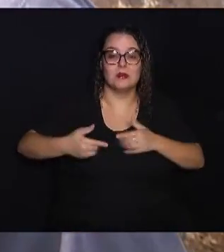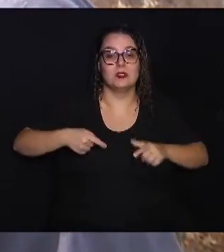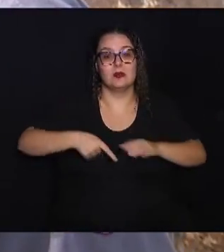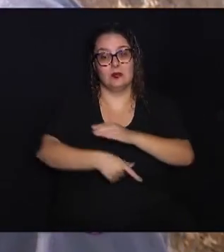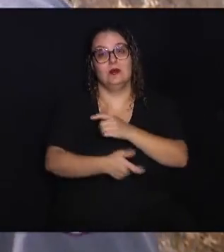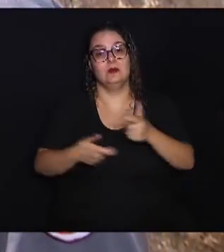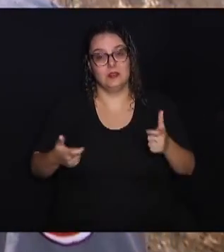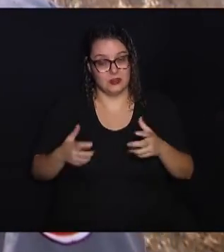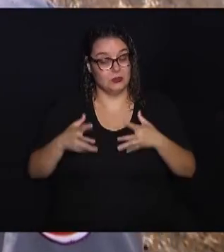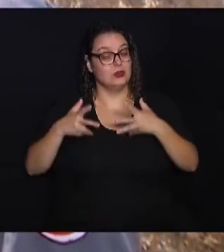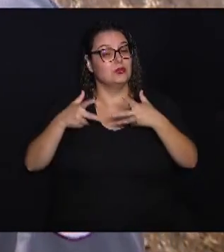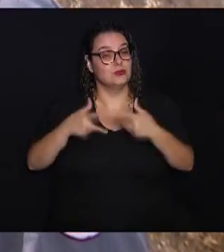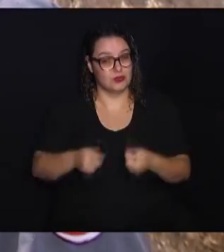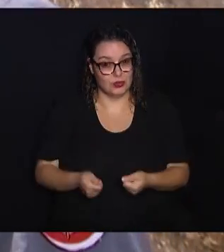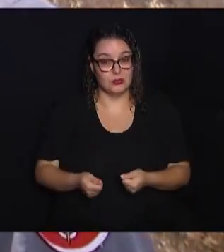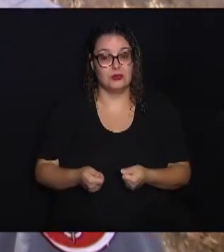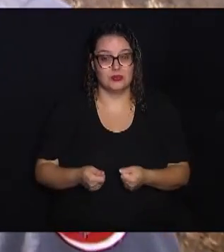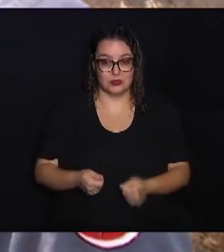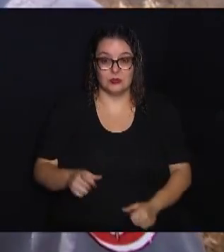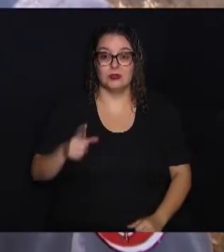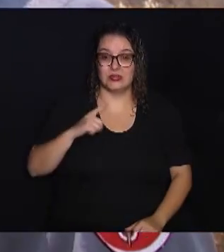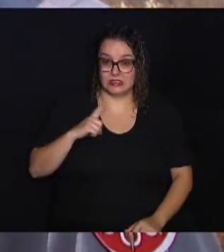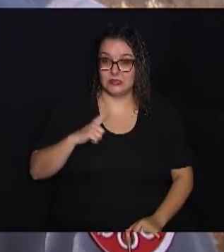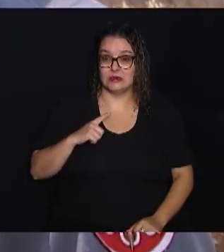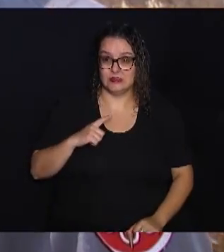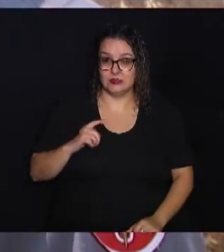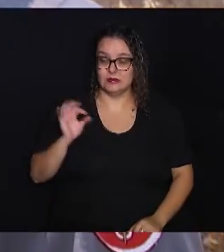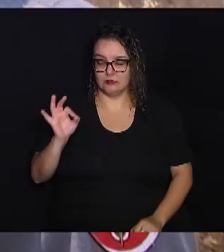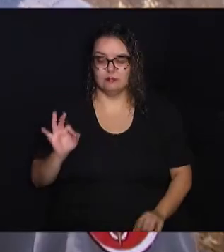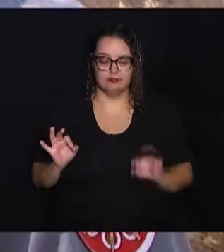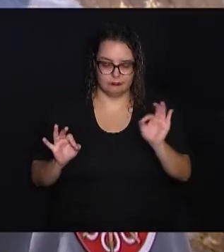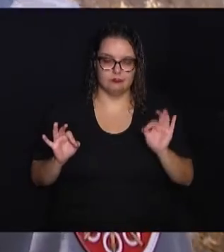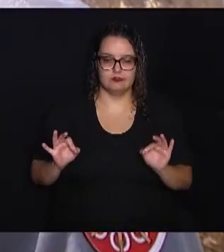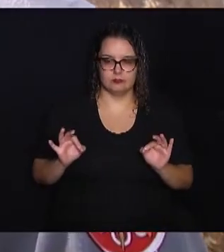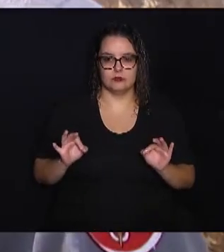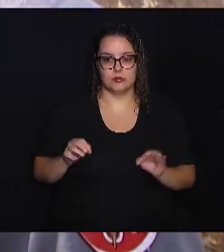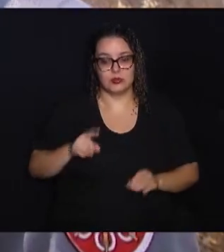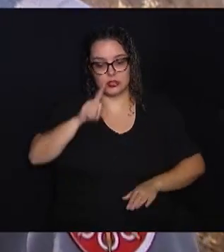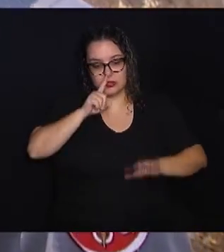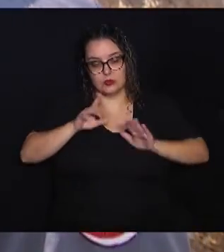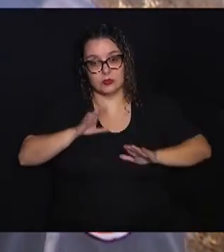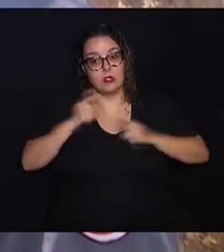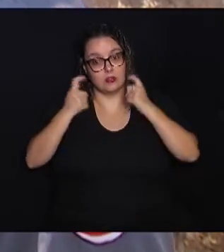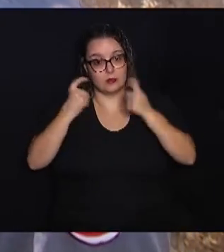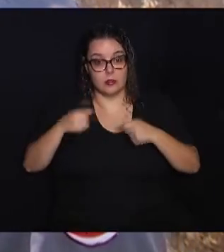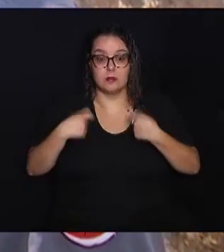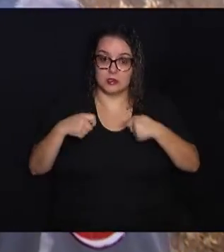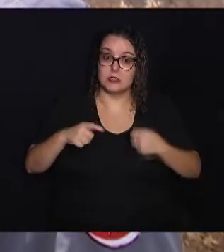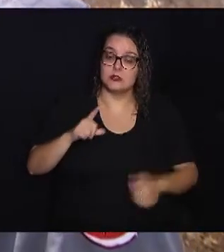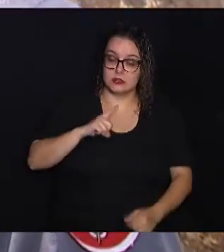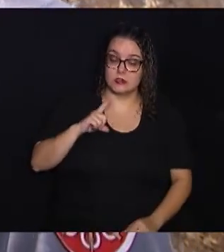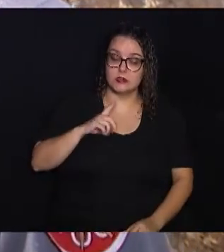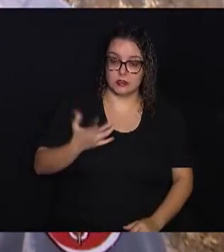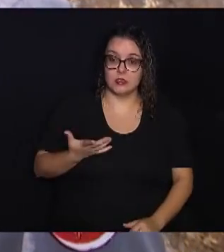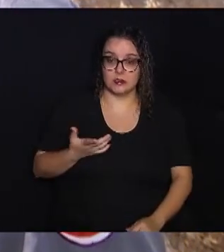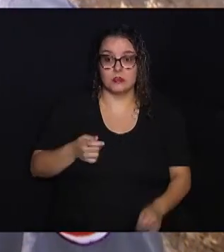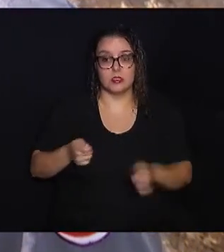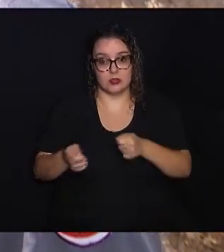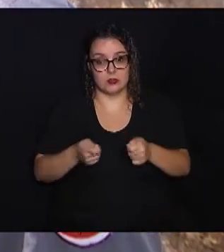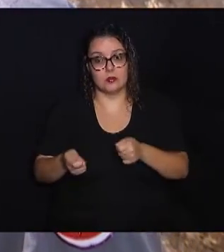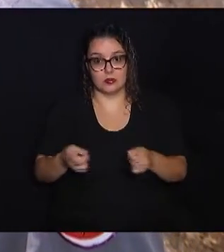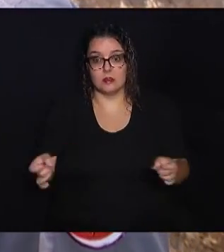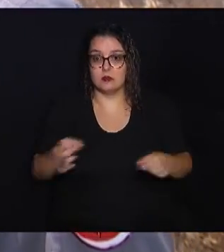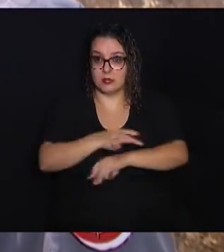então todos têm, né, uma parcela ali de precaução e de preocupação na contenção e no